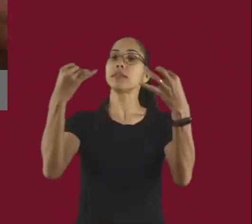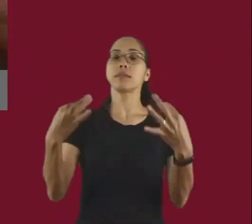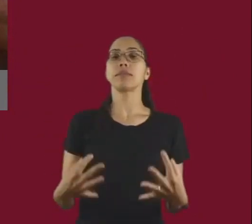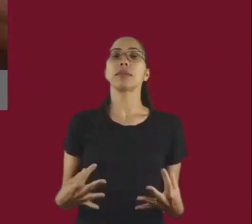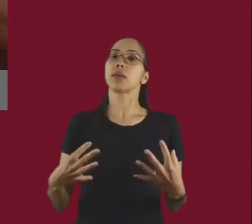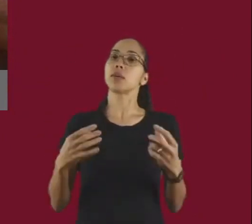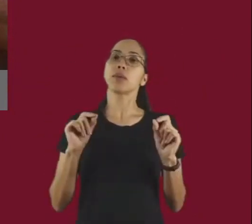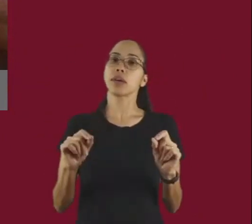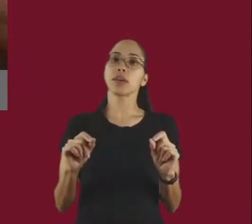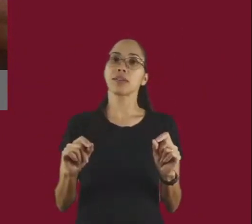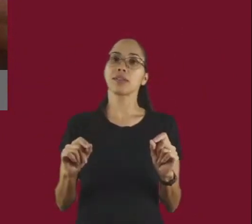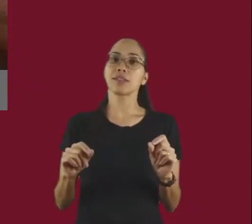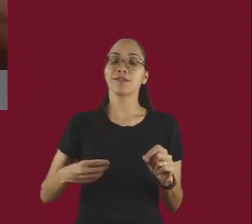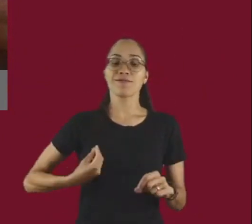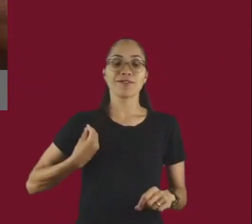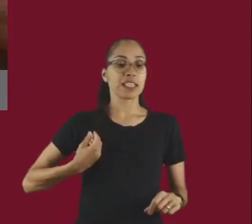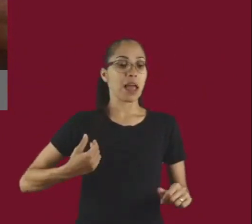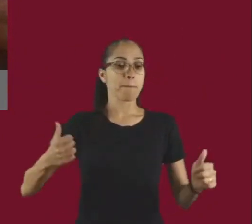falando